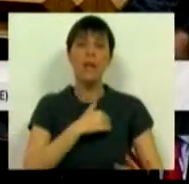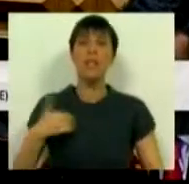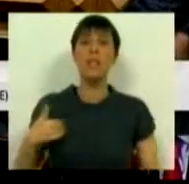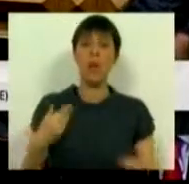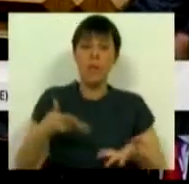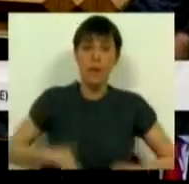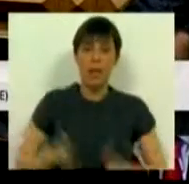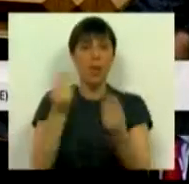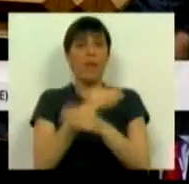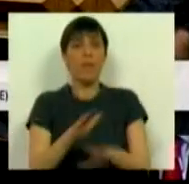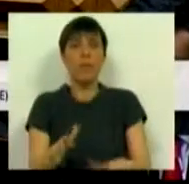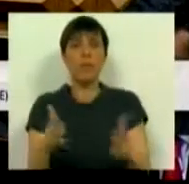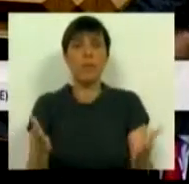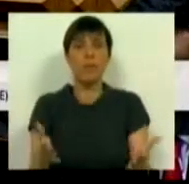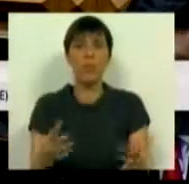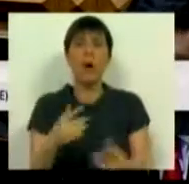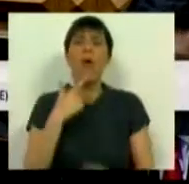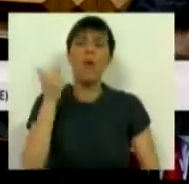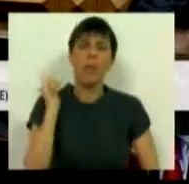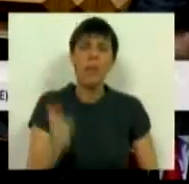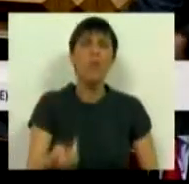saúde materno-infantil. Muito obrigado, Sr. Deputado.